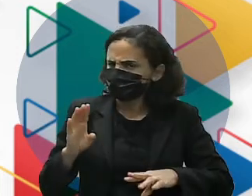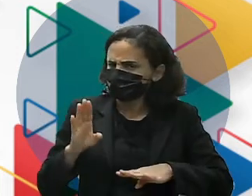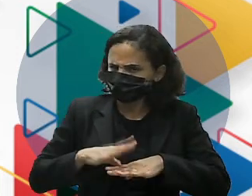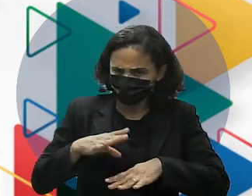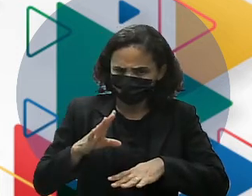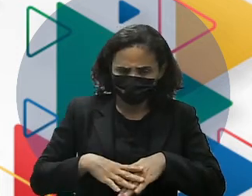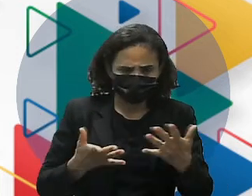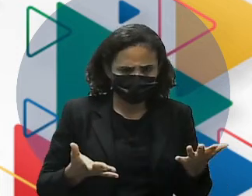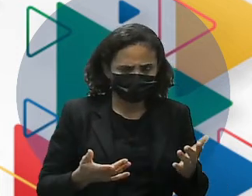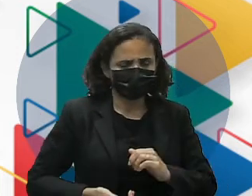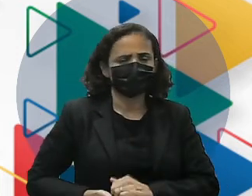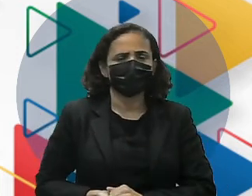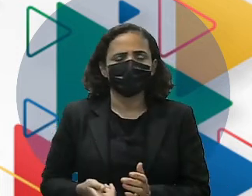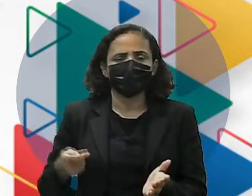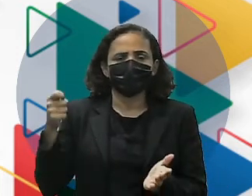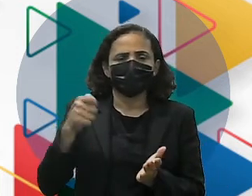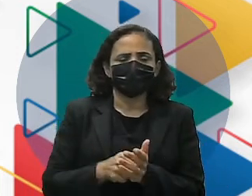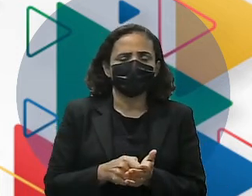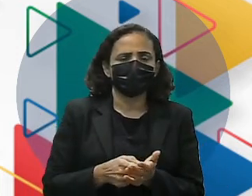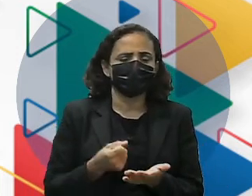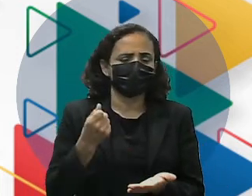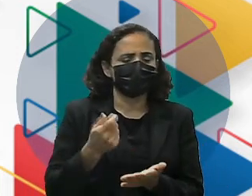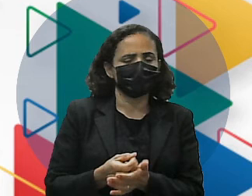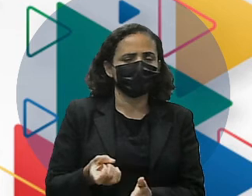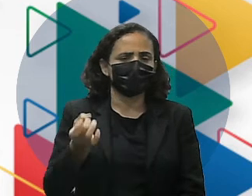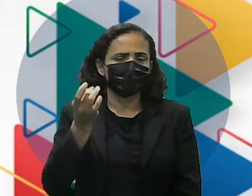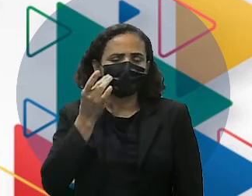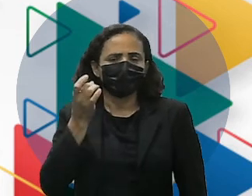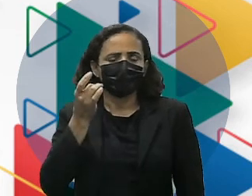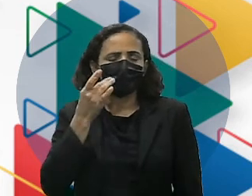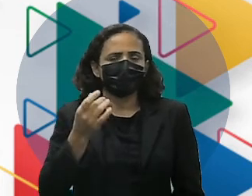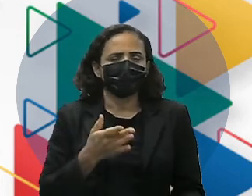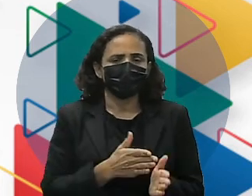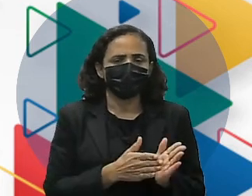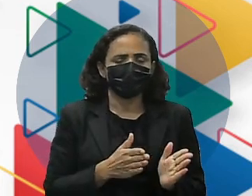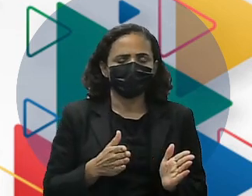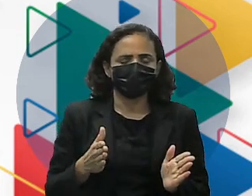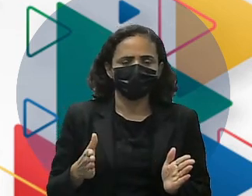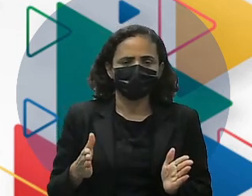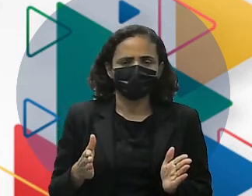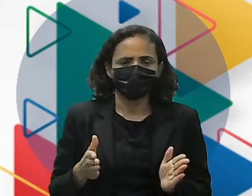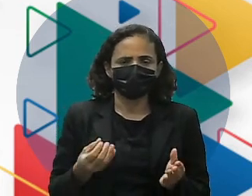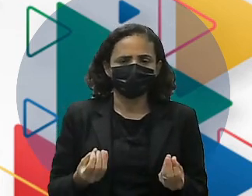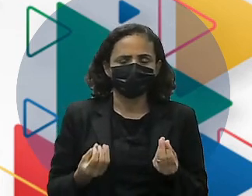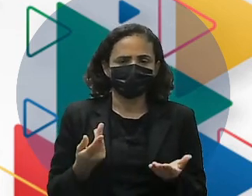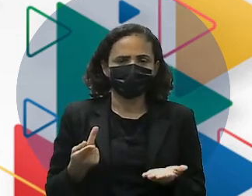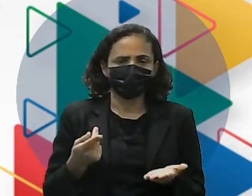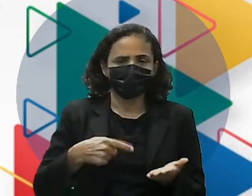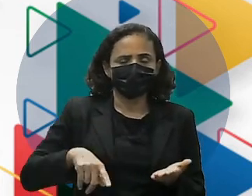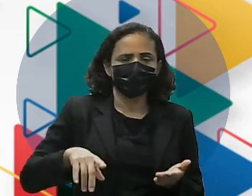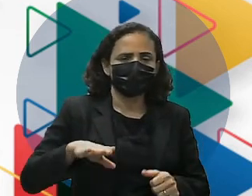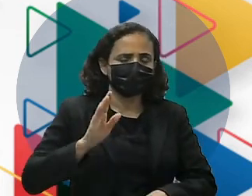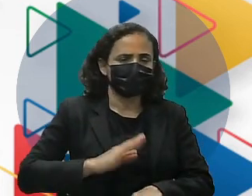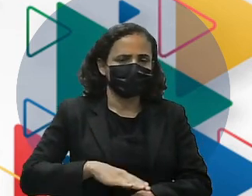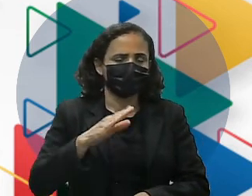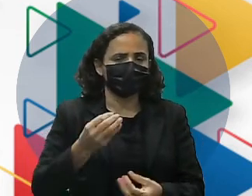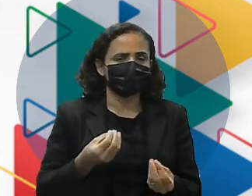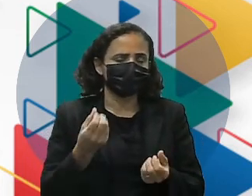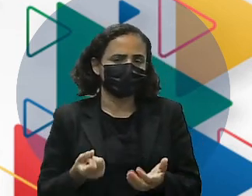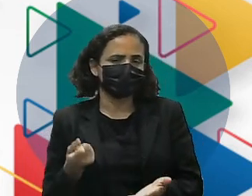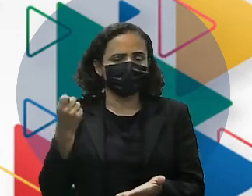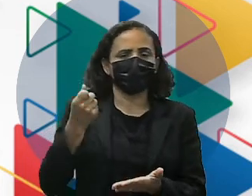ó, o valor fixo na compra de bombons é uma grandeza inversamente proporcional à quantidade, ou seja, quanto mais bombons eu